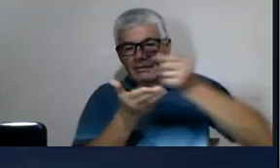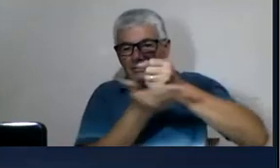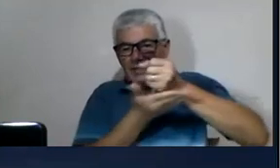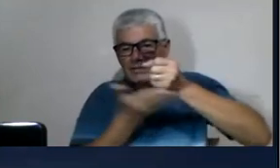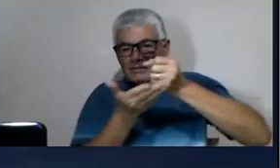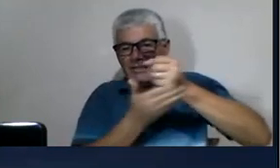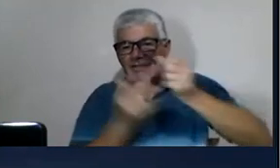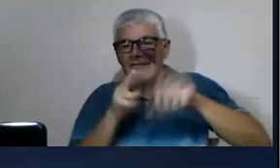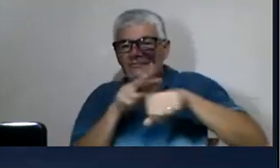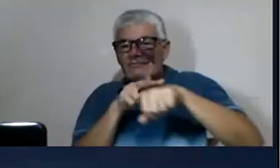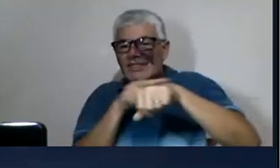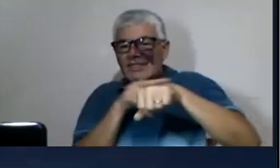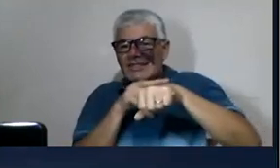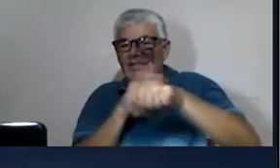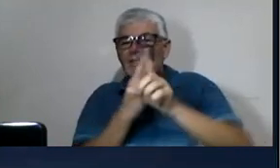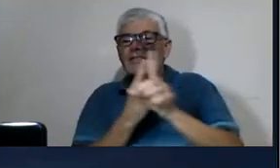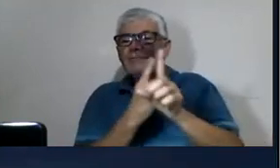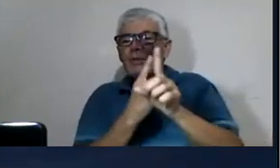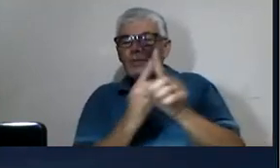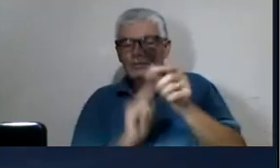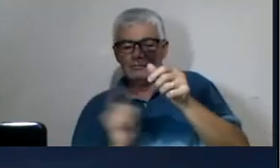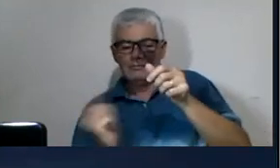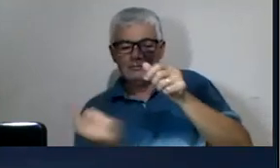Né? A família tem